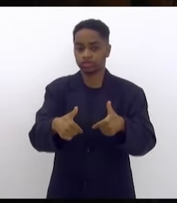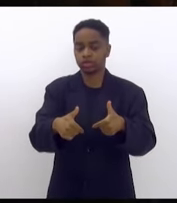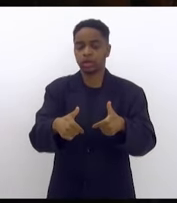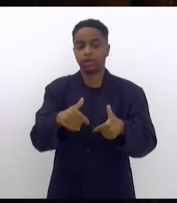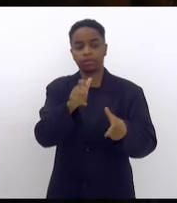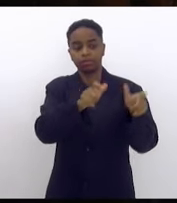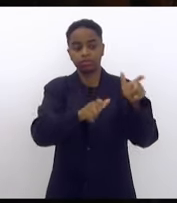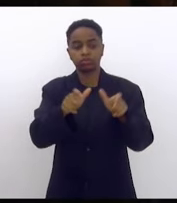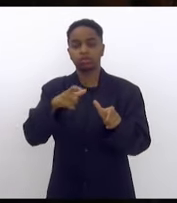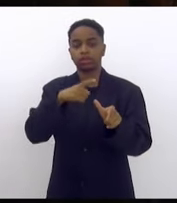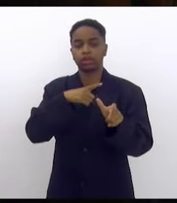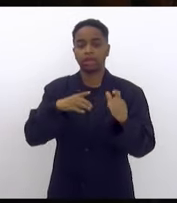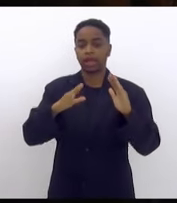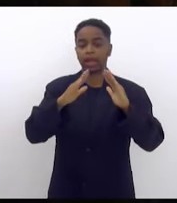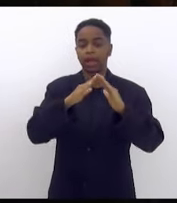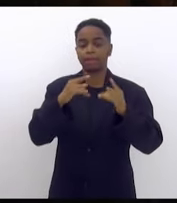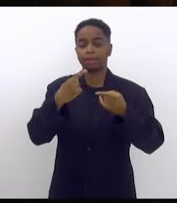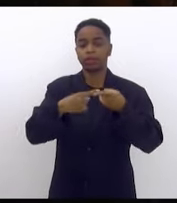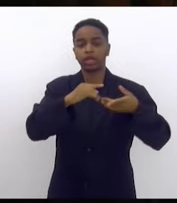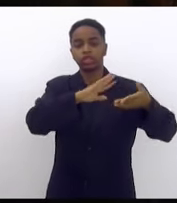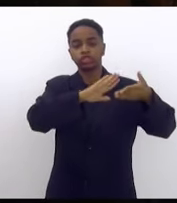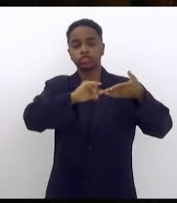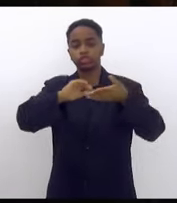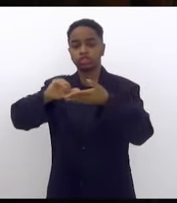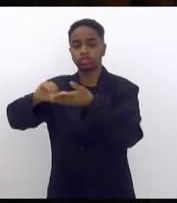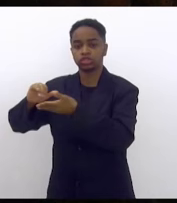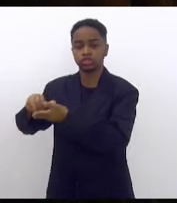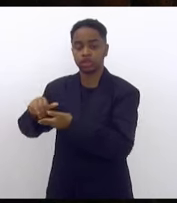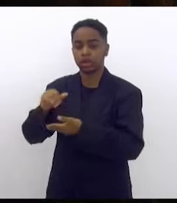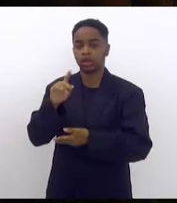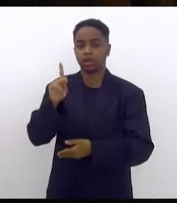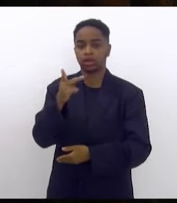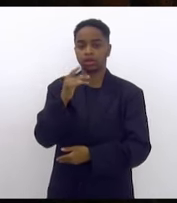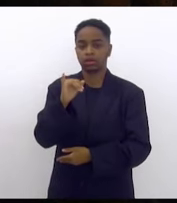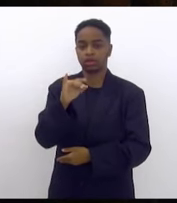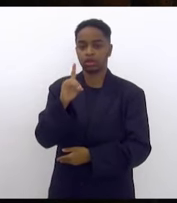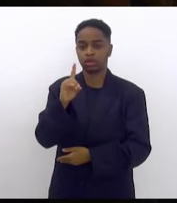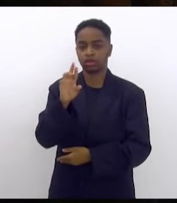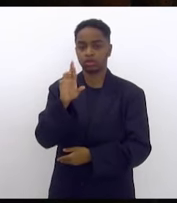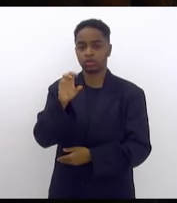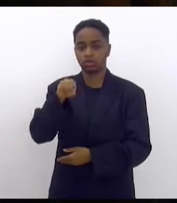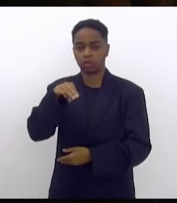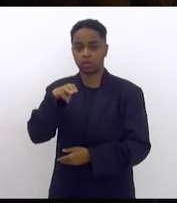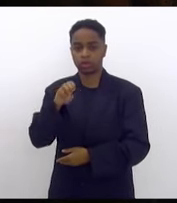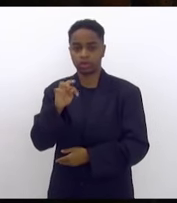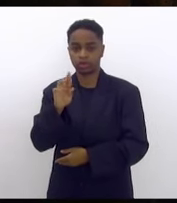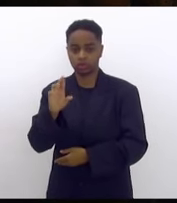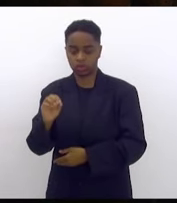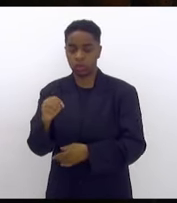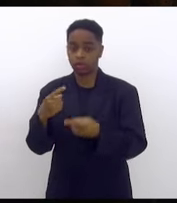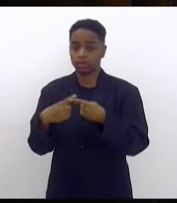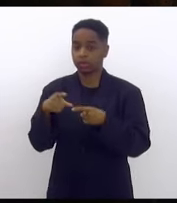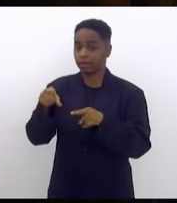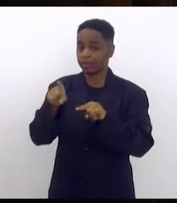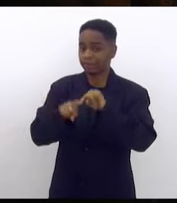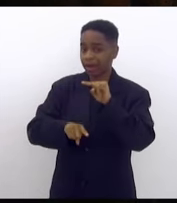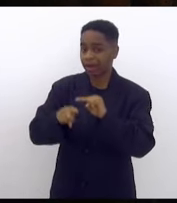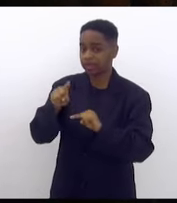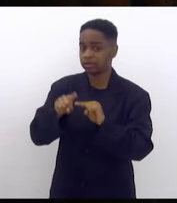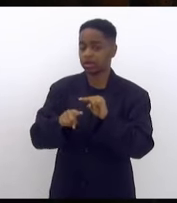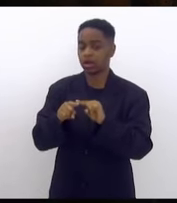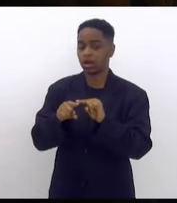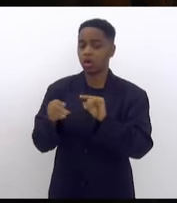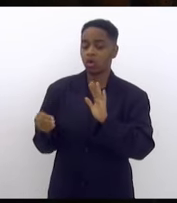proprietário, em remover hidrômetros. Os hidrômetros eram colocados em